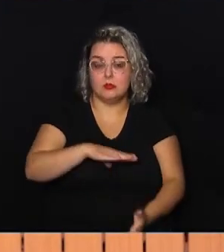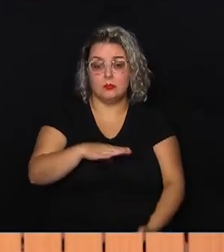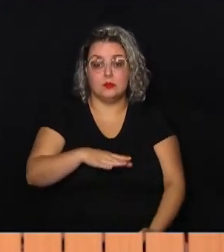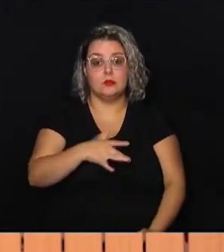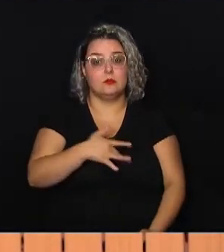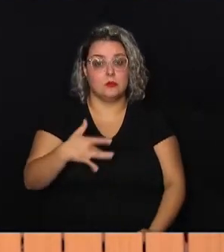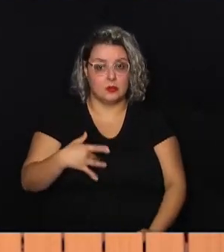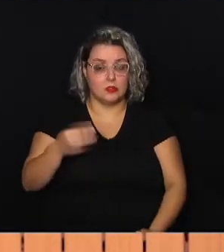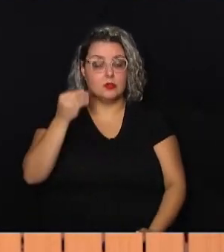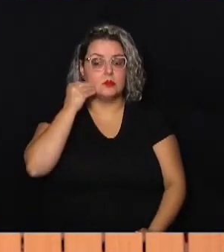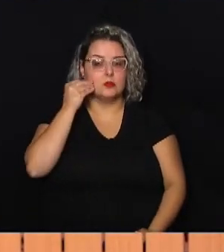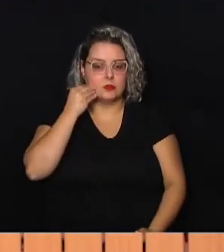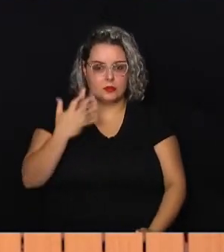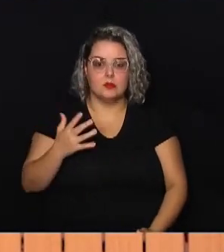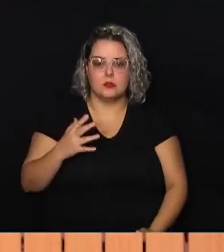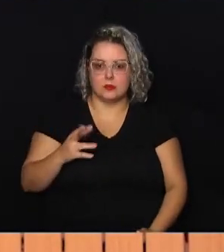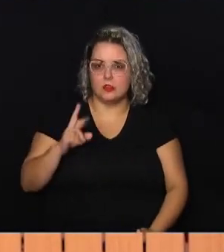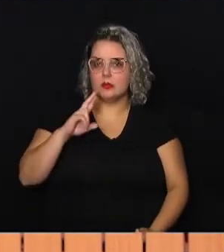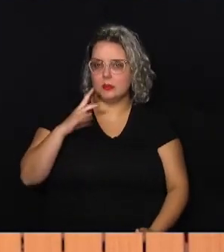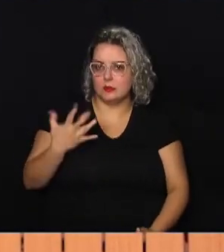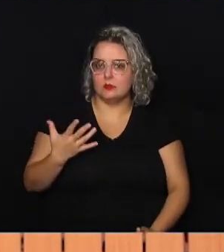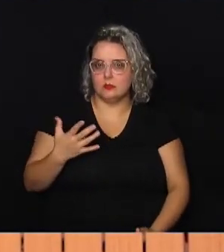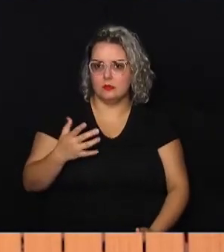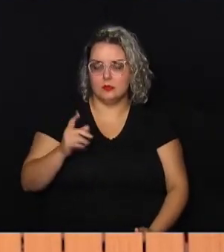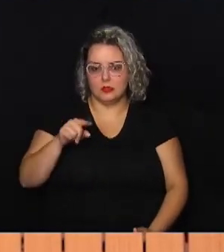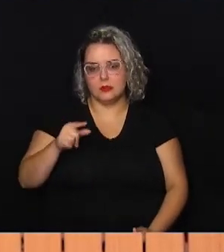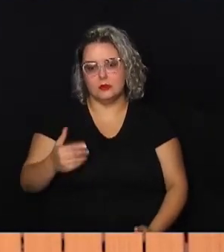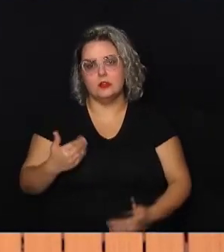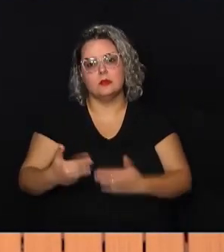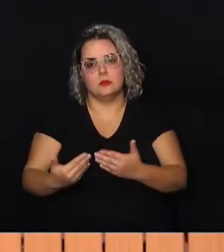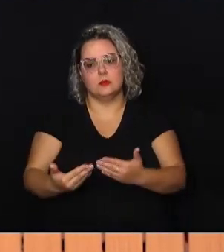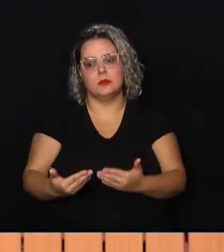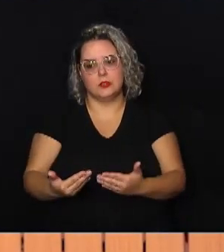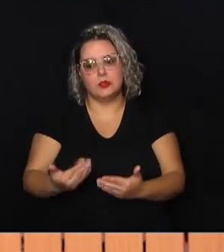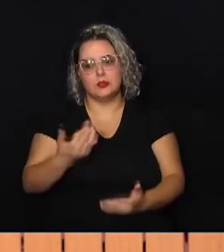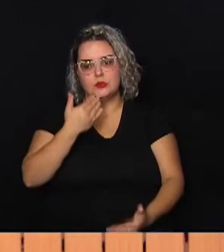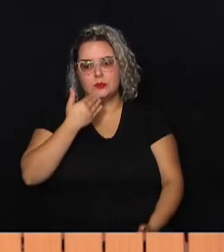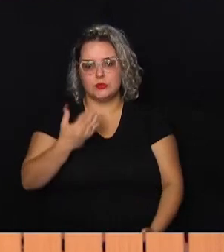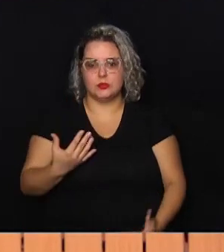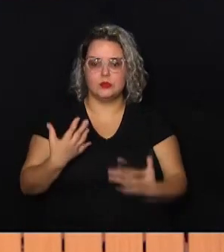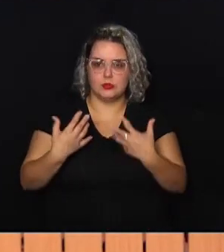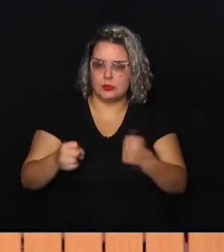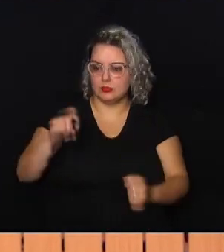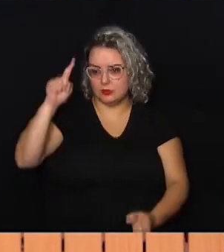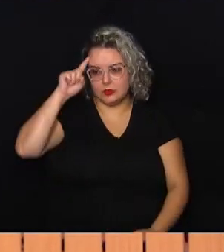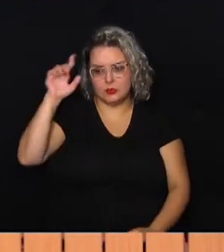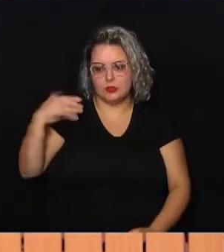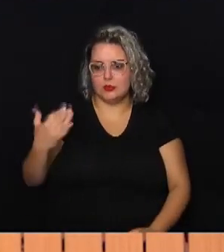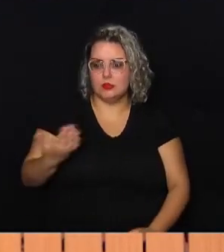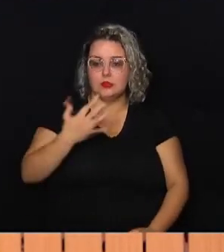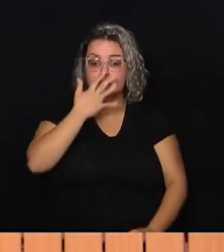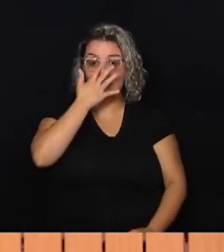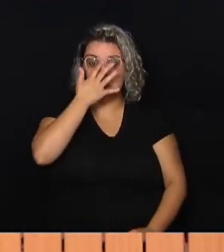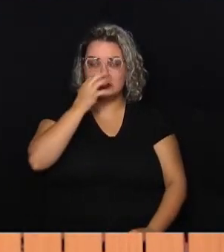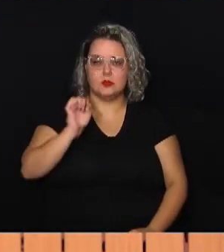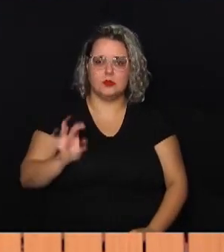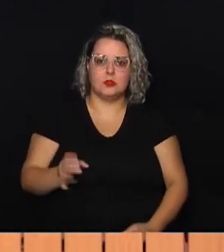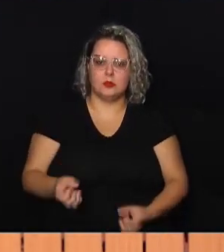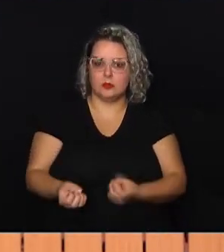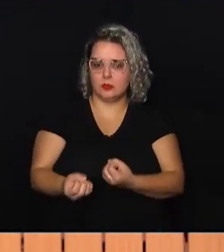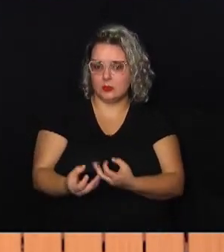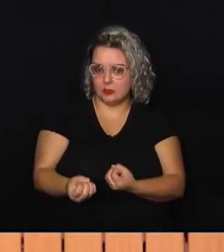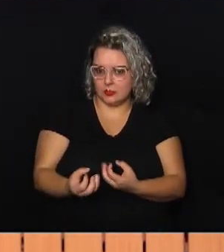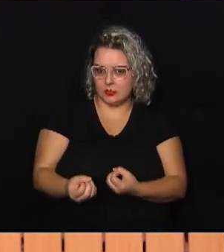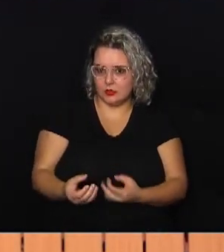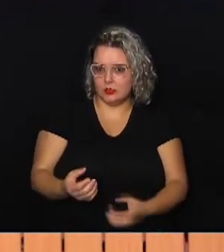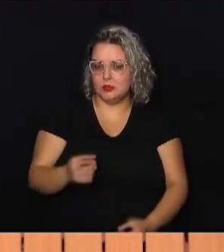tentar solucionar esse problema. Mas está caminhando e realmente a demanda, eu tenho recebido diariamente, só para uma informação, nós temos tido em